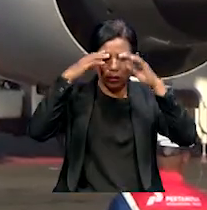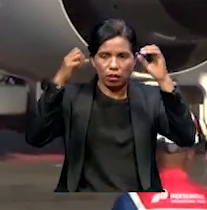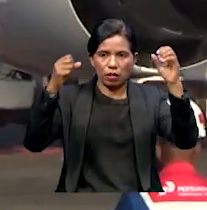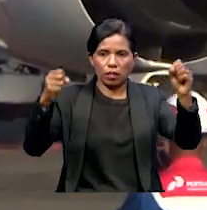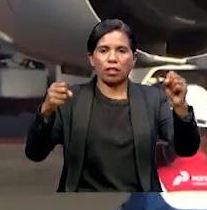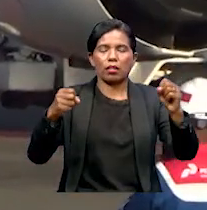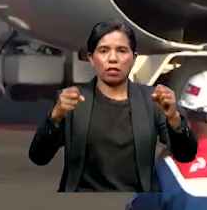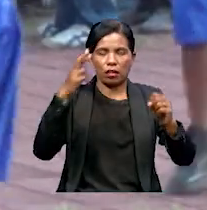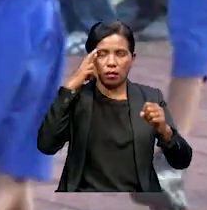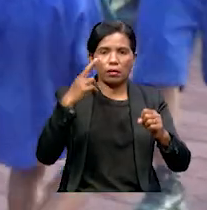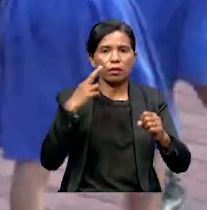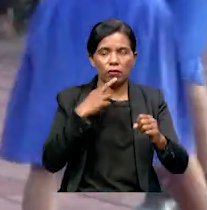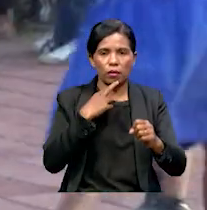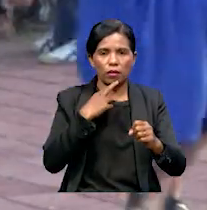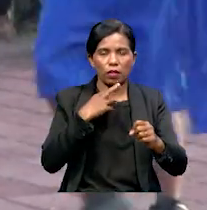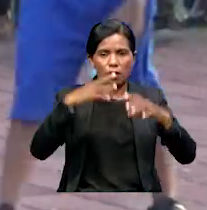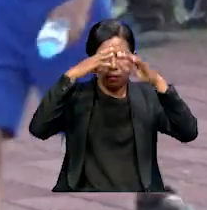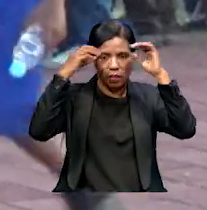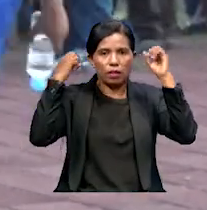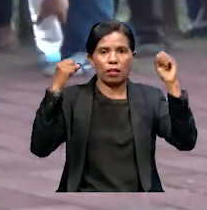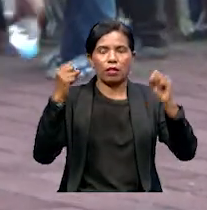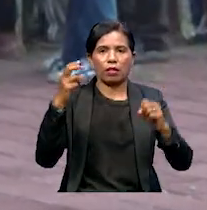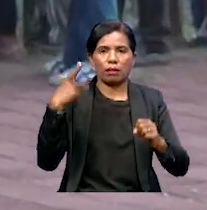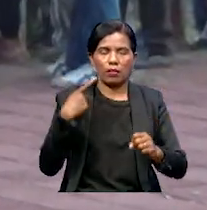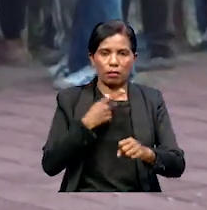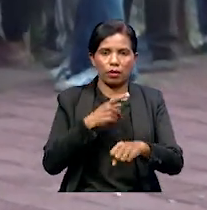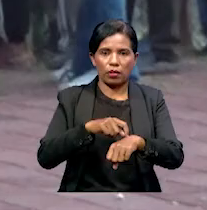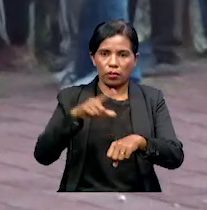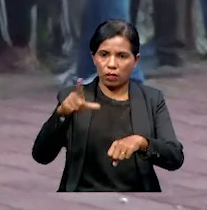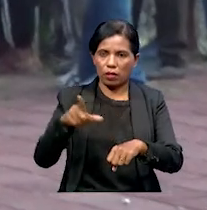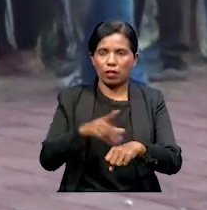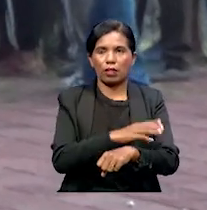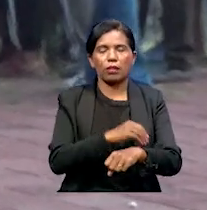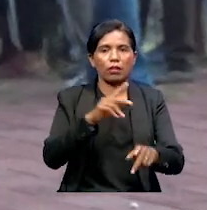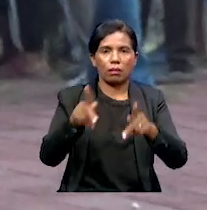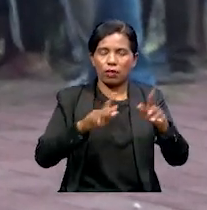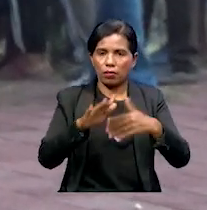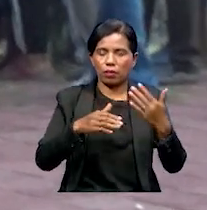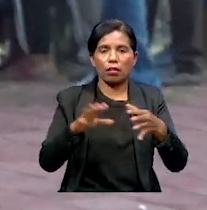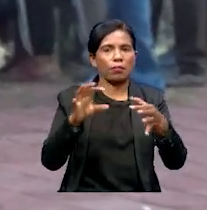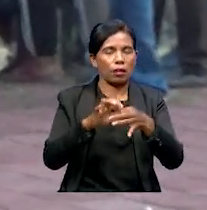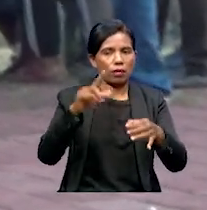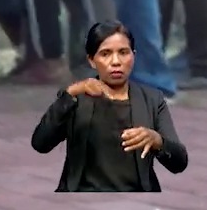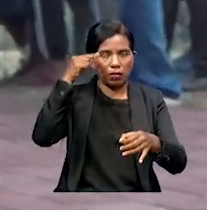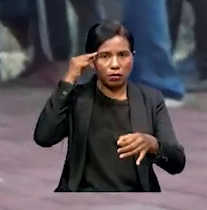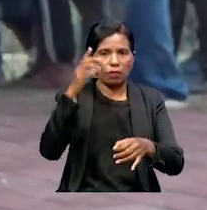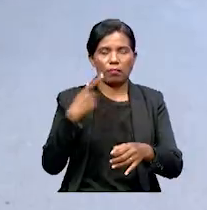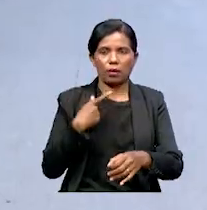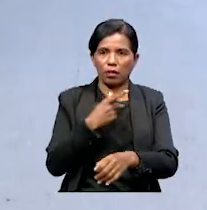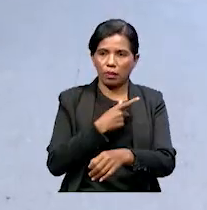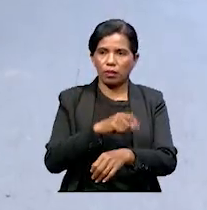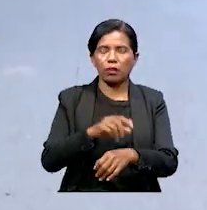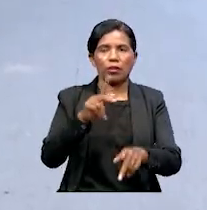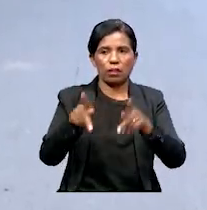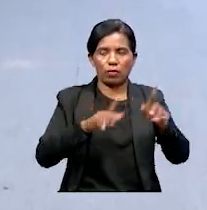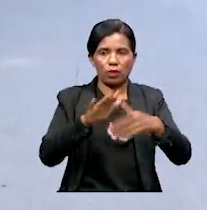Ramos Horta, presidente do Parlamento Nacional Aniceto Guterres, ex-titular Sira, membro do governo, parlamento